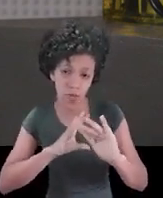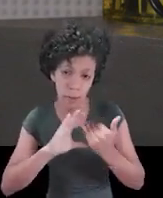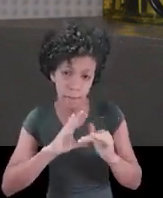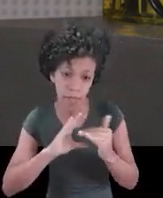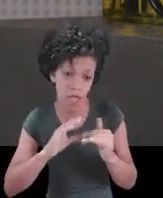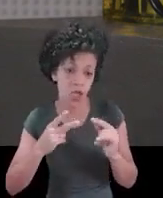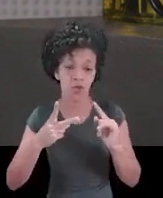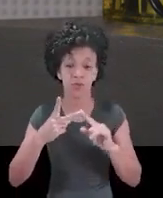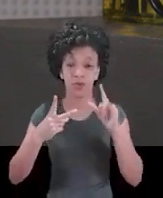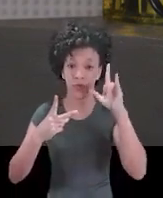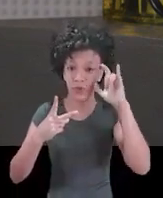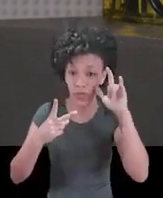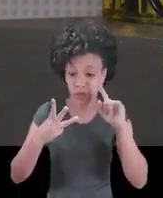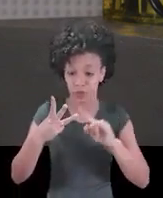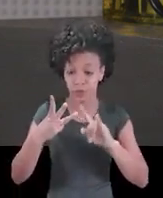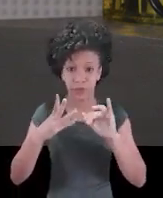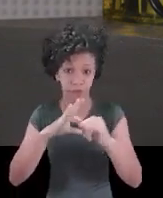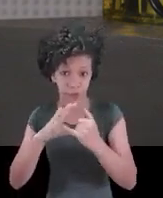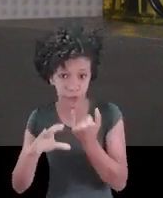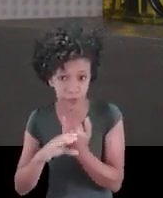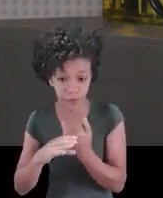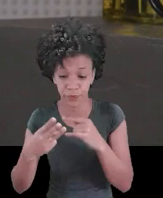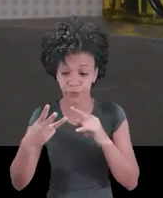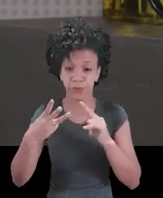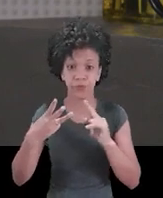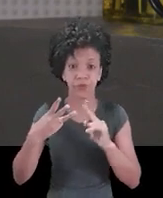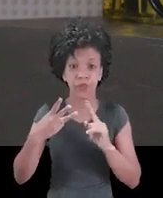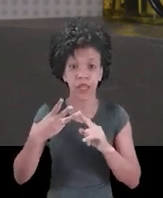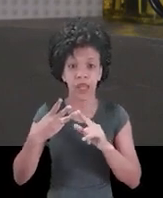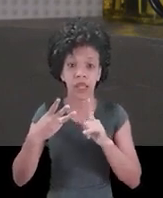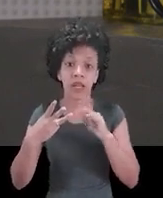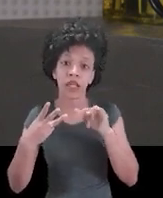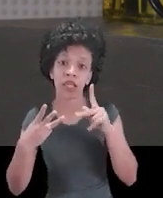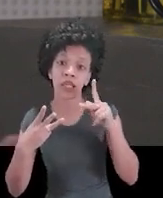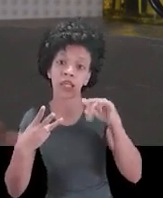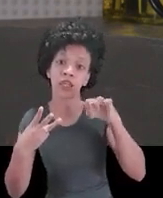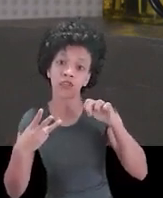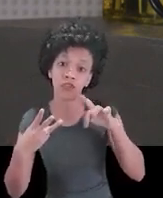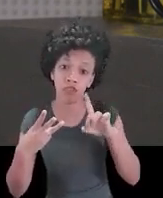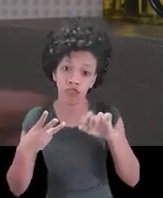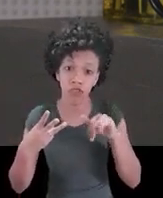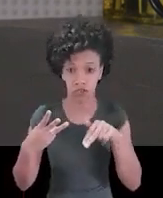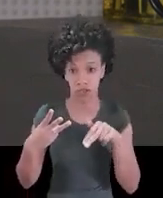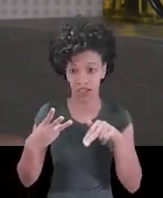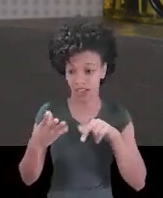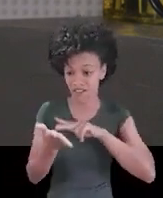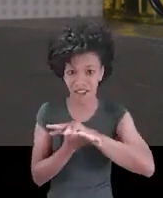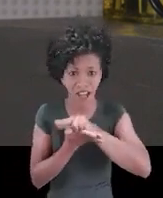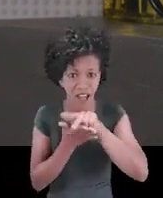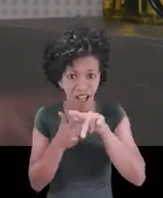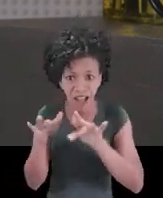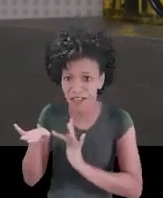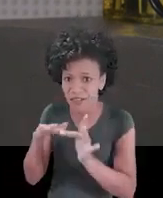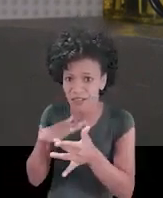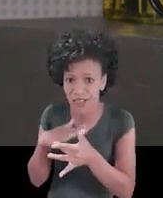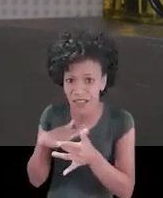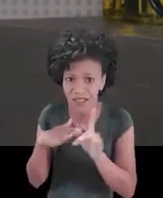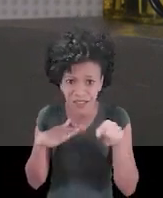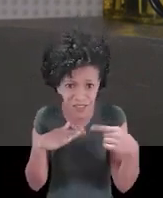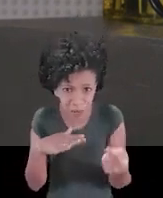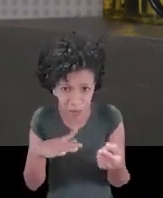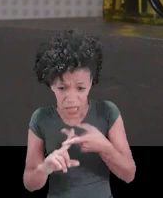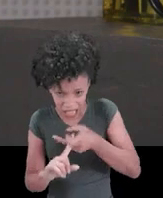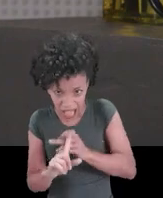entra no seu Instagram então seu YouTube entra no seu LinkedIn ele entra em tudo e eu arregaço enorme depois para você